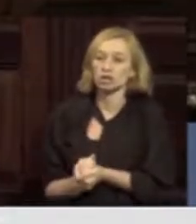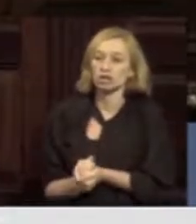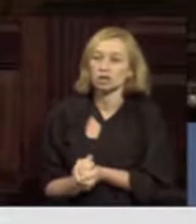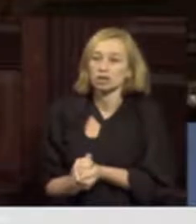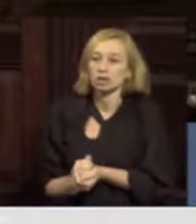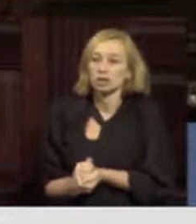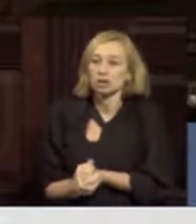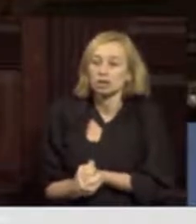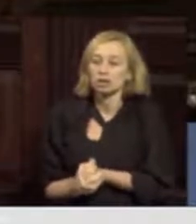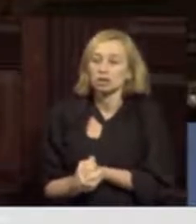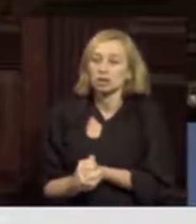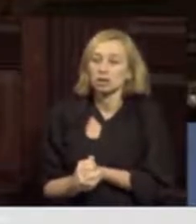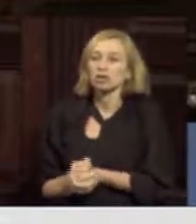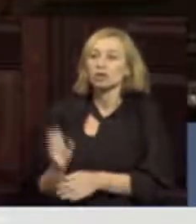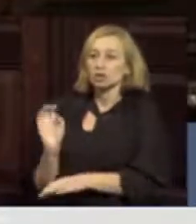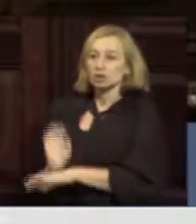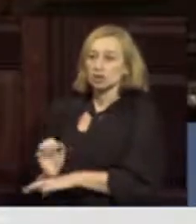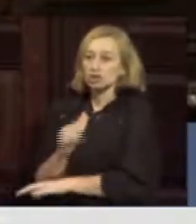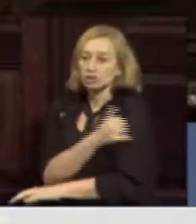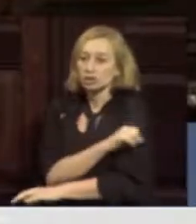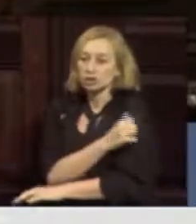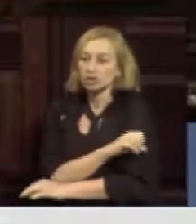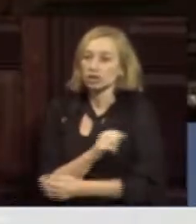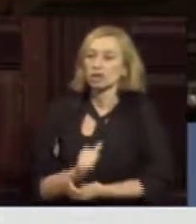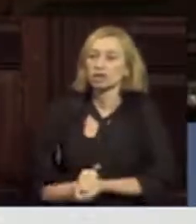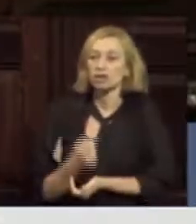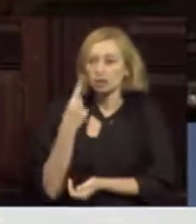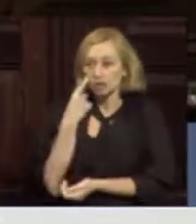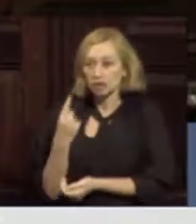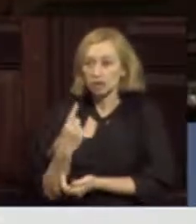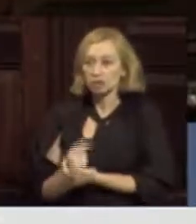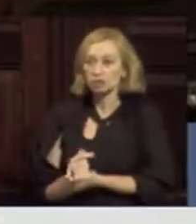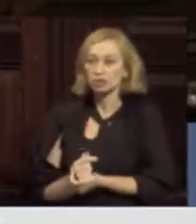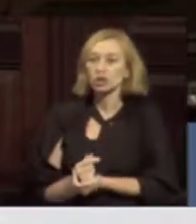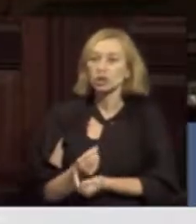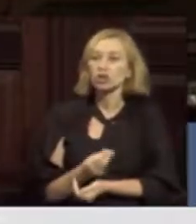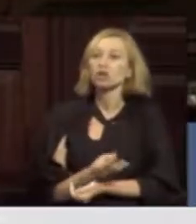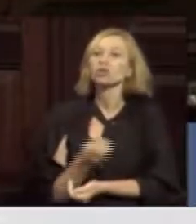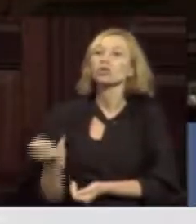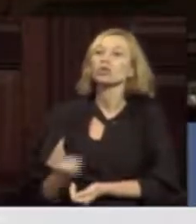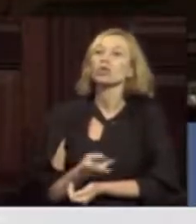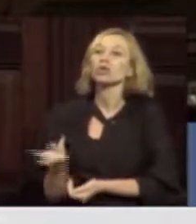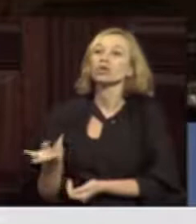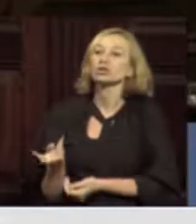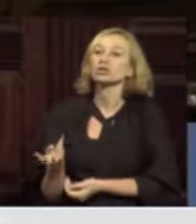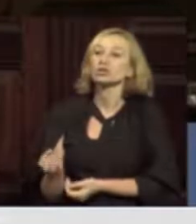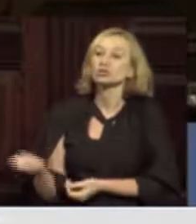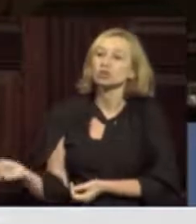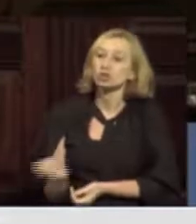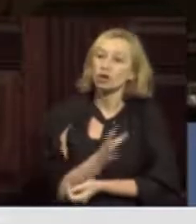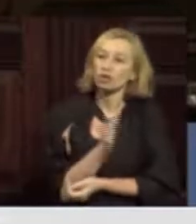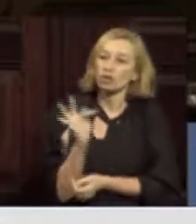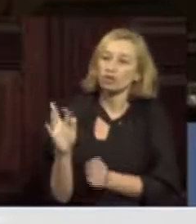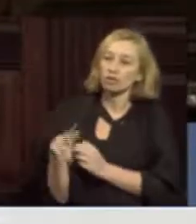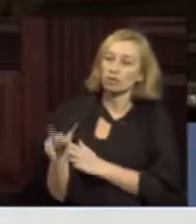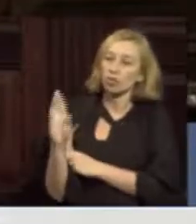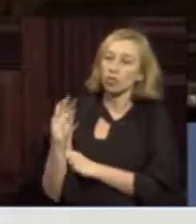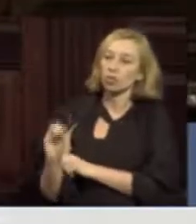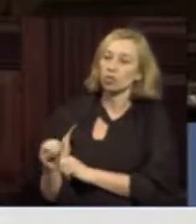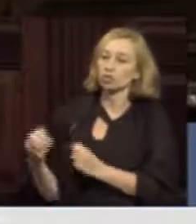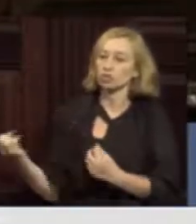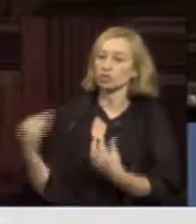Que Estado do Rio de Janeiro nós queremos e o quanto Nova Friburgo nos ensina de que é possível fazer um